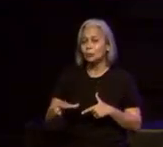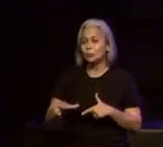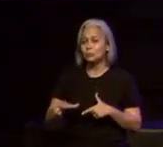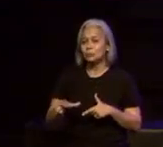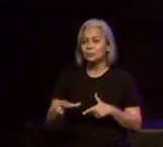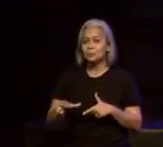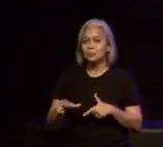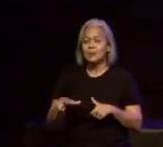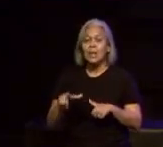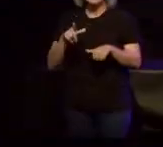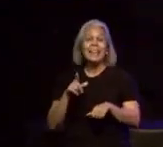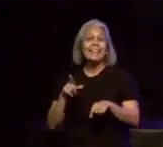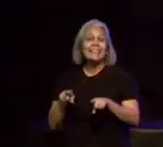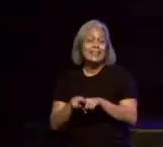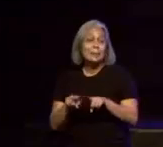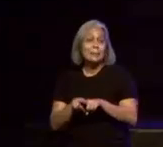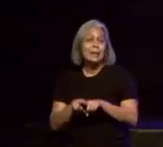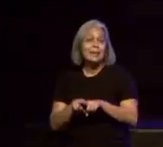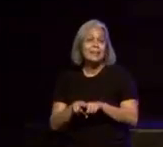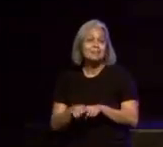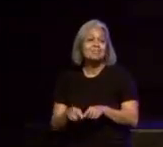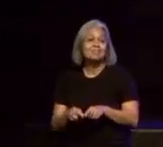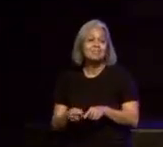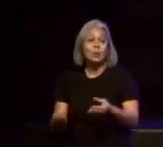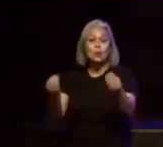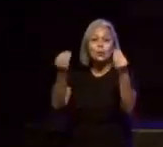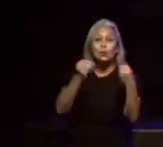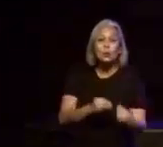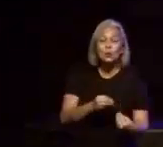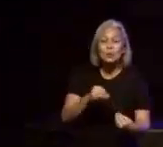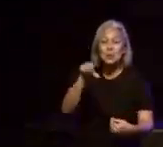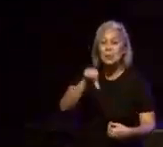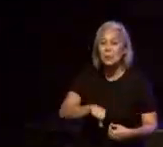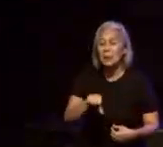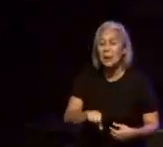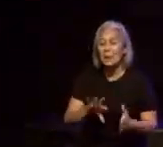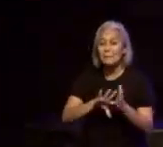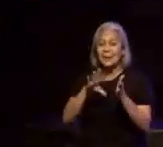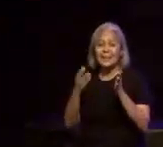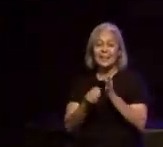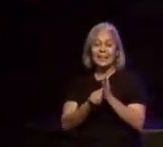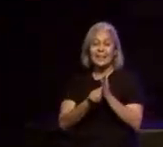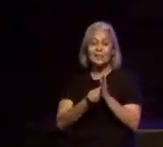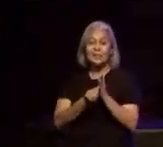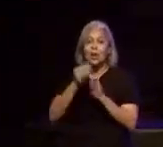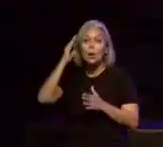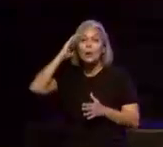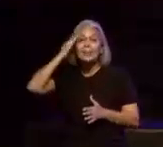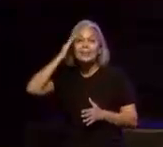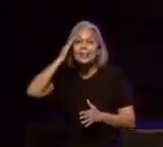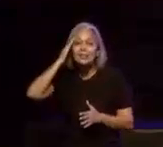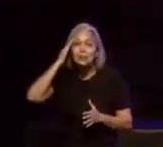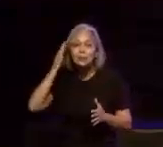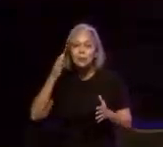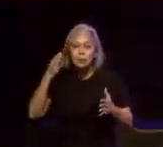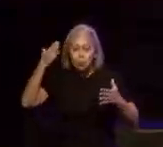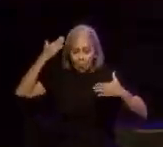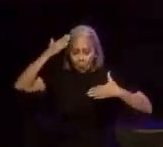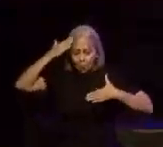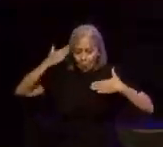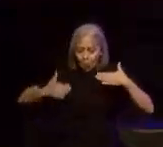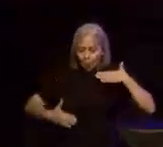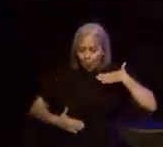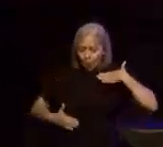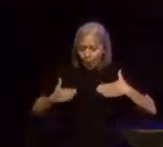conectividade também trouxe um prejuízo para a igreja no que é o entendimento do que significa ser corpo de Cristo. Você lembra lá,